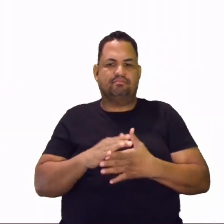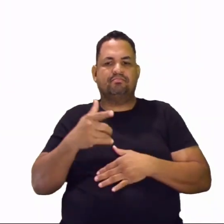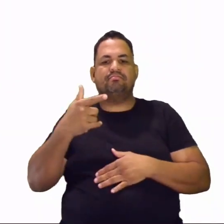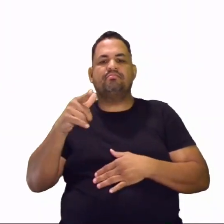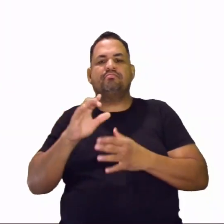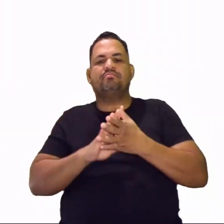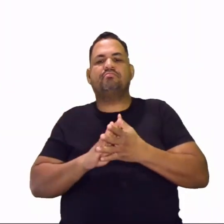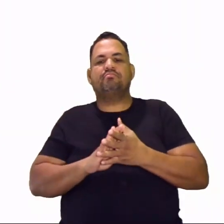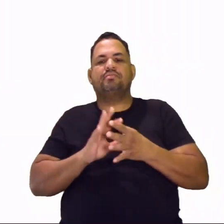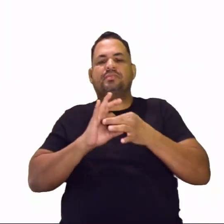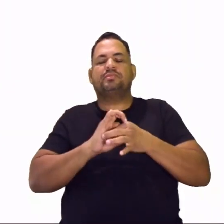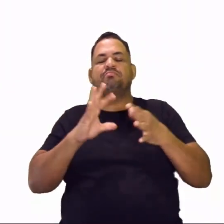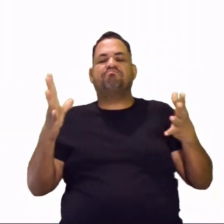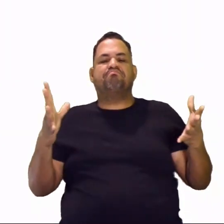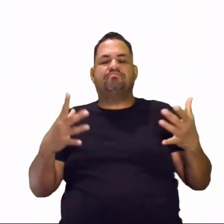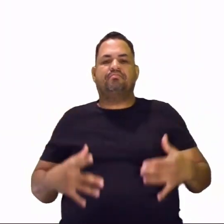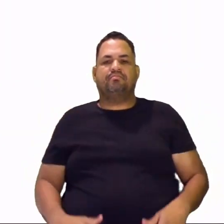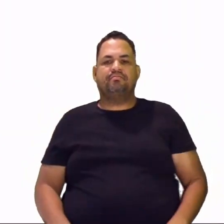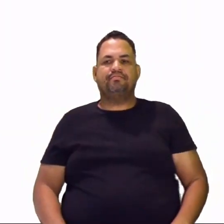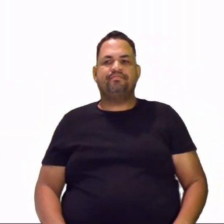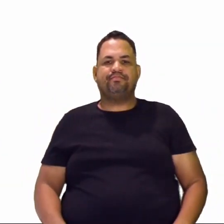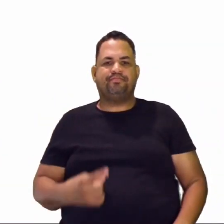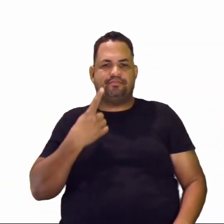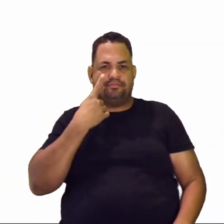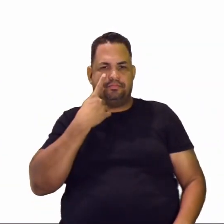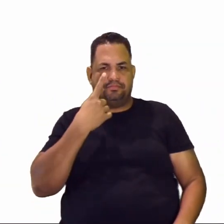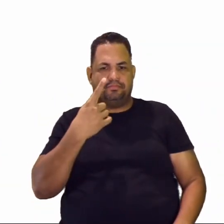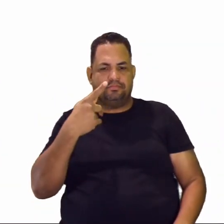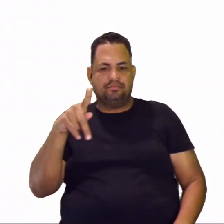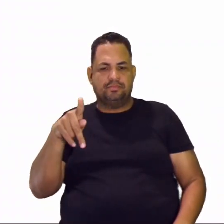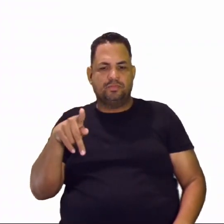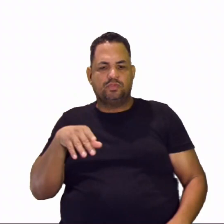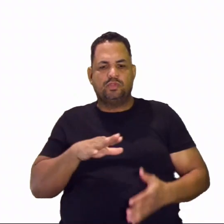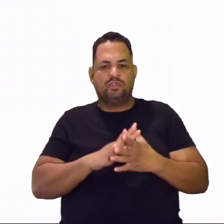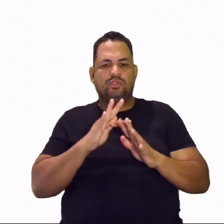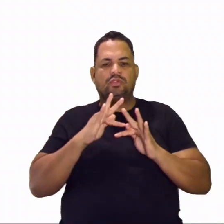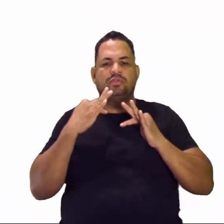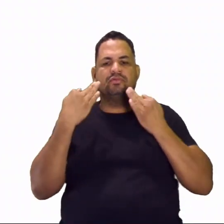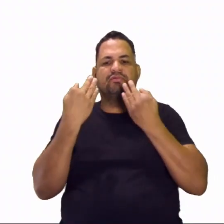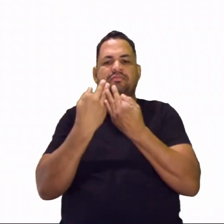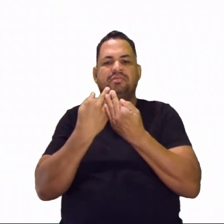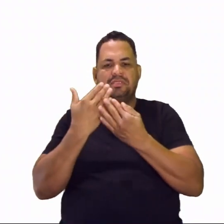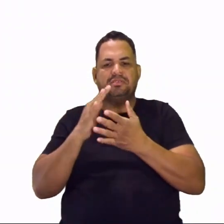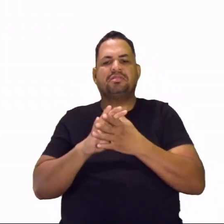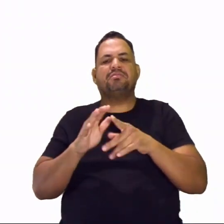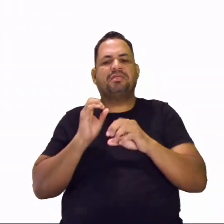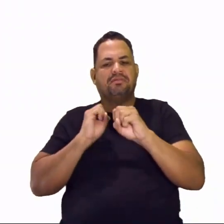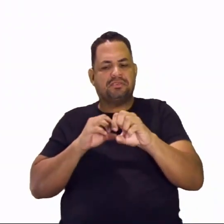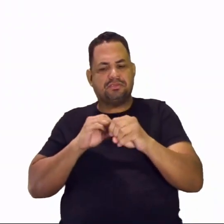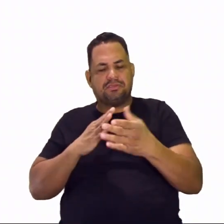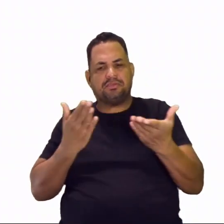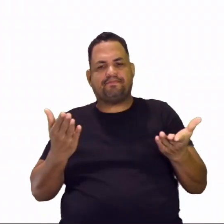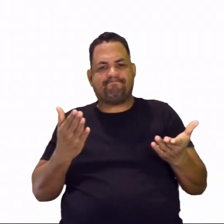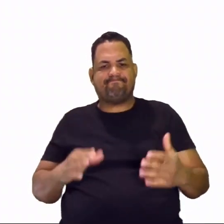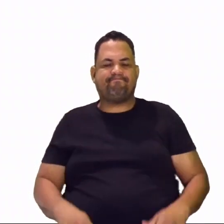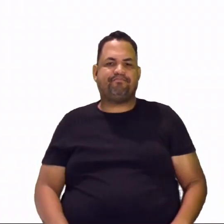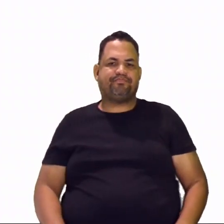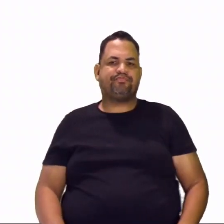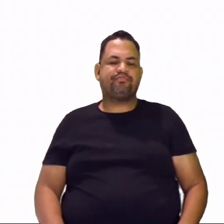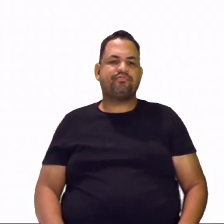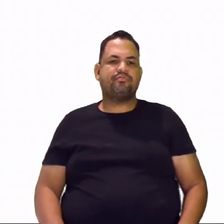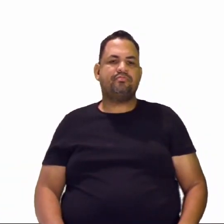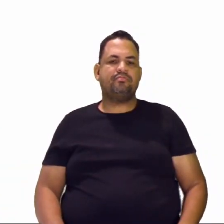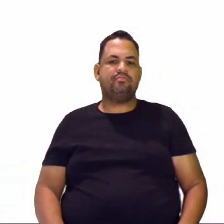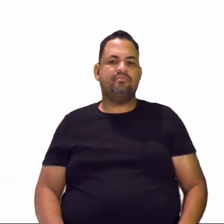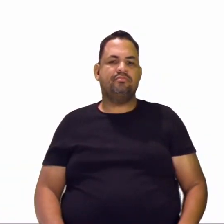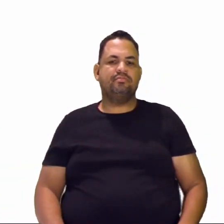sua liberdade. Você vê que a sua família vai reproduzindo. Você não sabe o que é isso. Eu